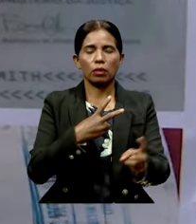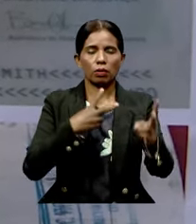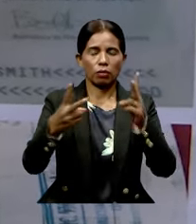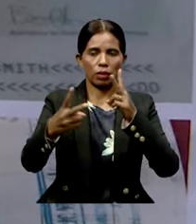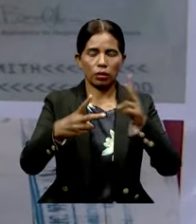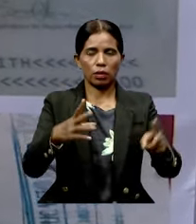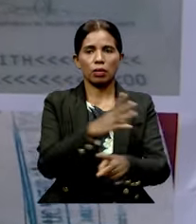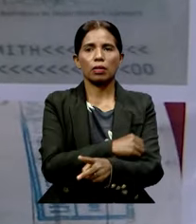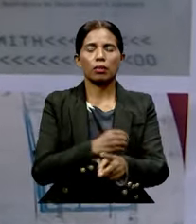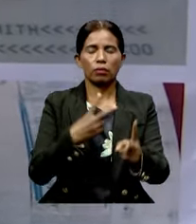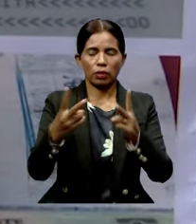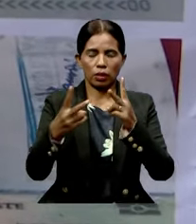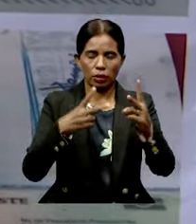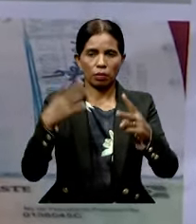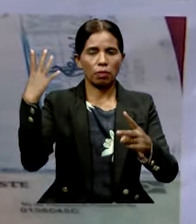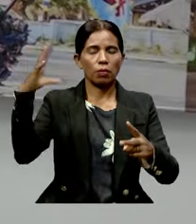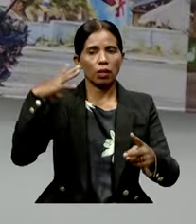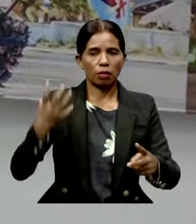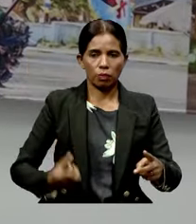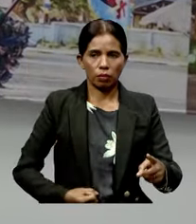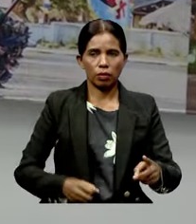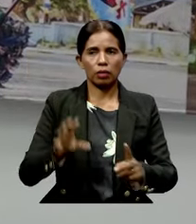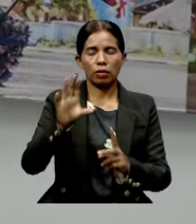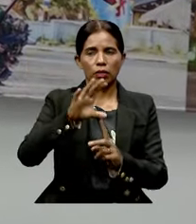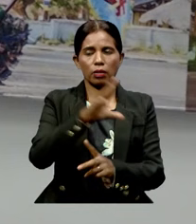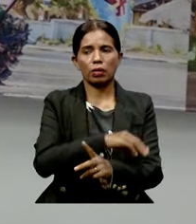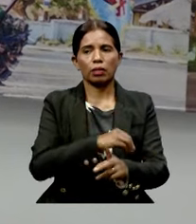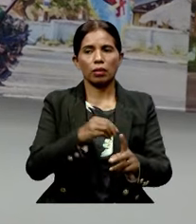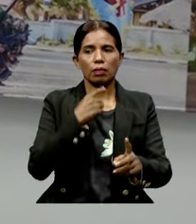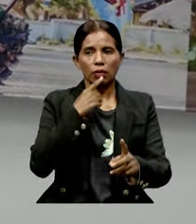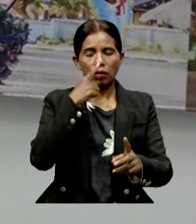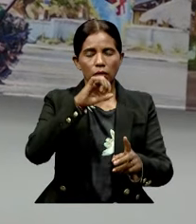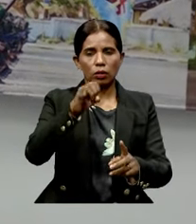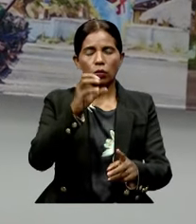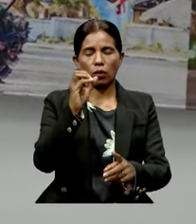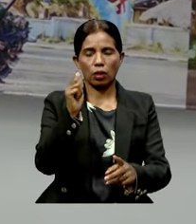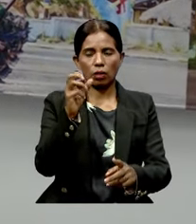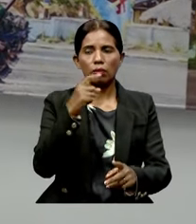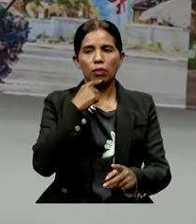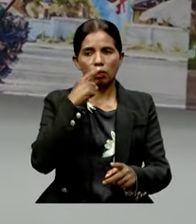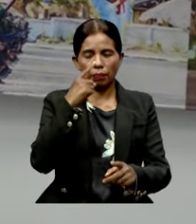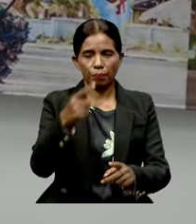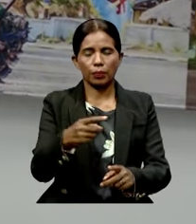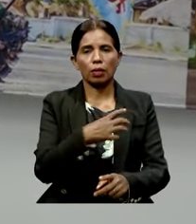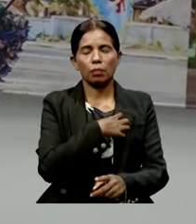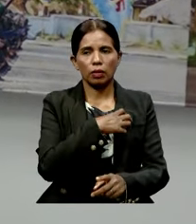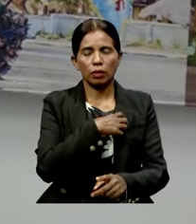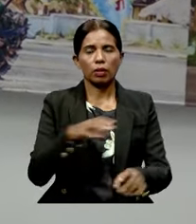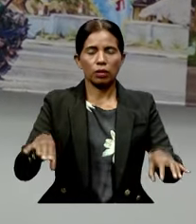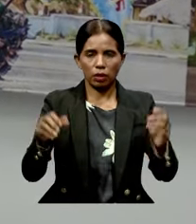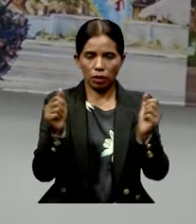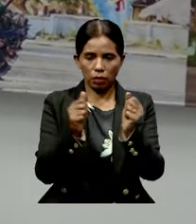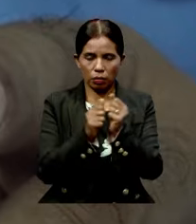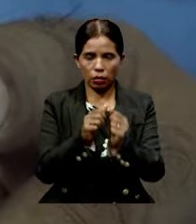para Camboja. Chefe do Departamento de Investigação Criminal Nacional, Superintendente João Belo dos Reis Chateten, Penetele-se colabora